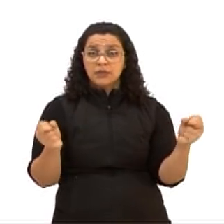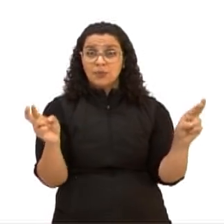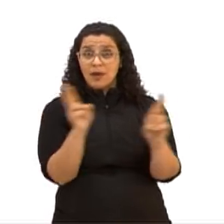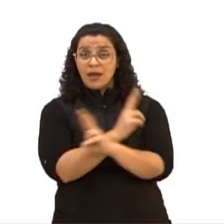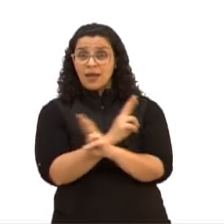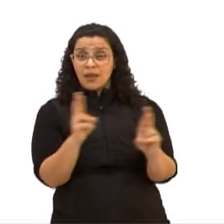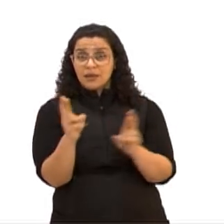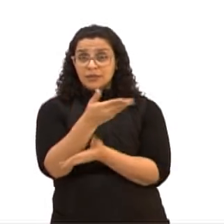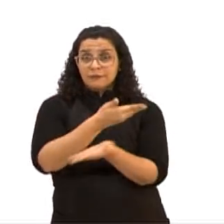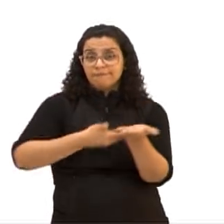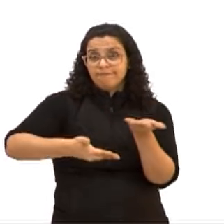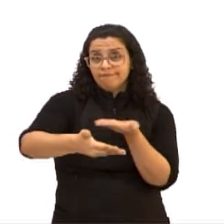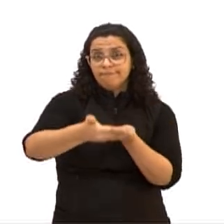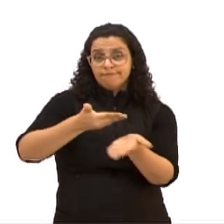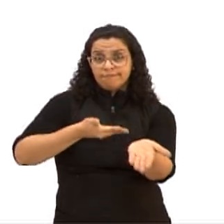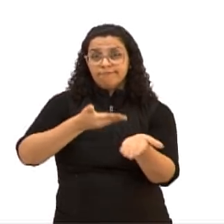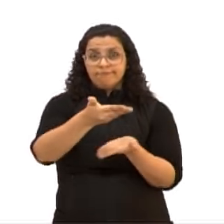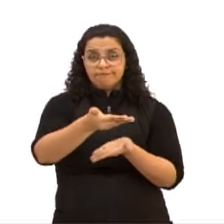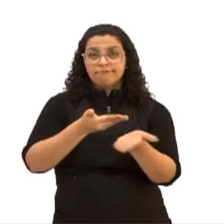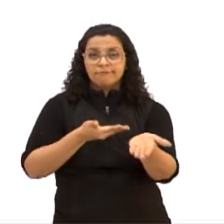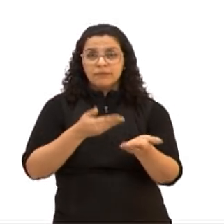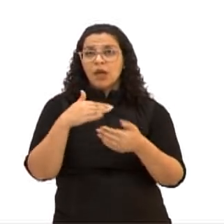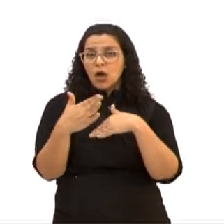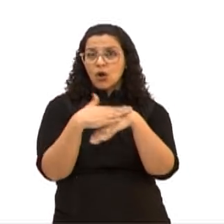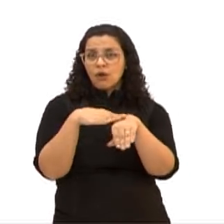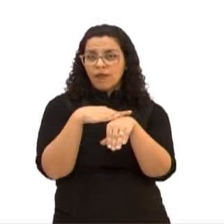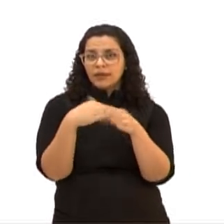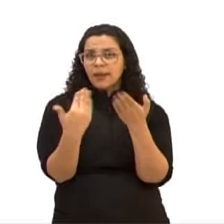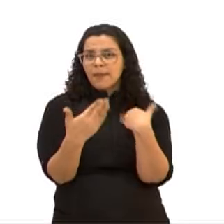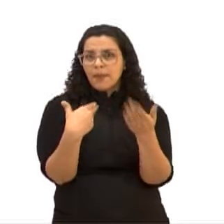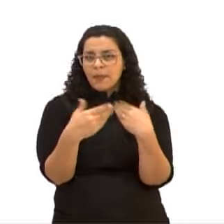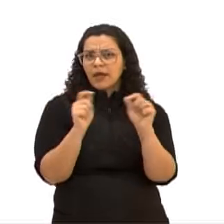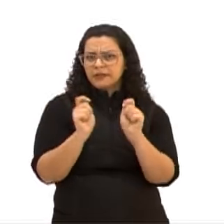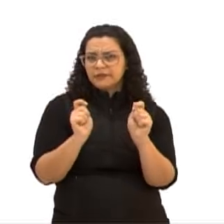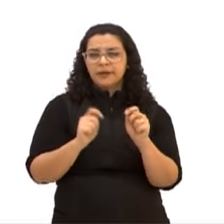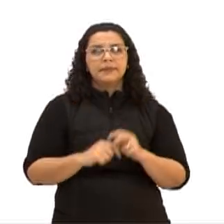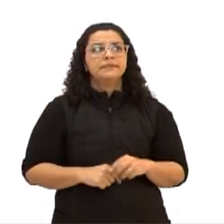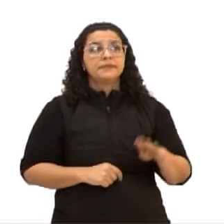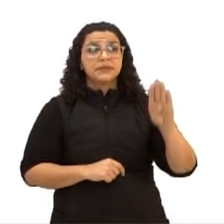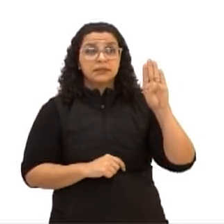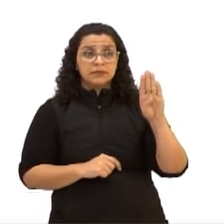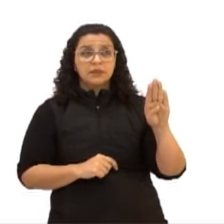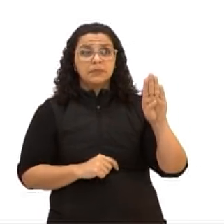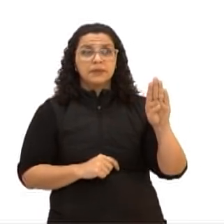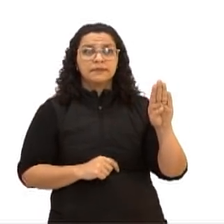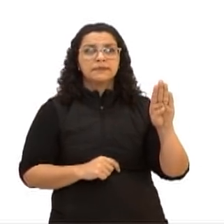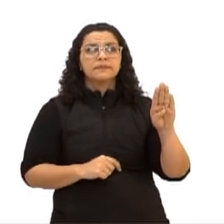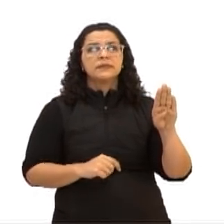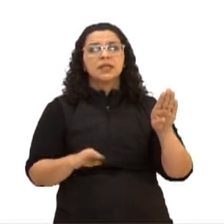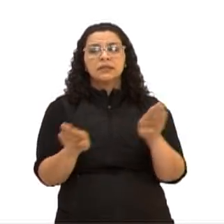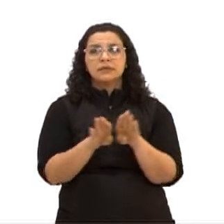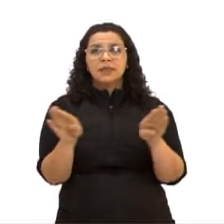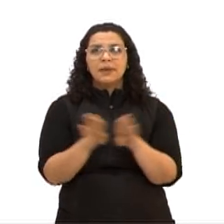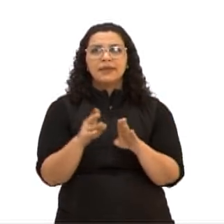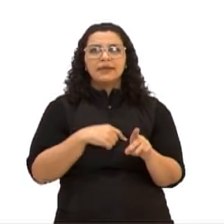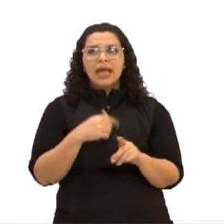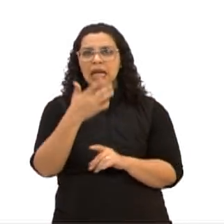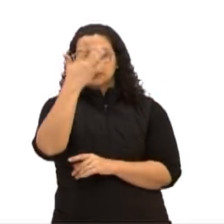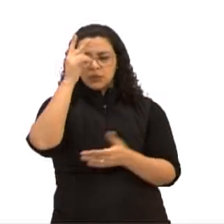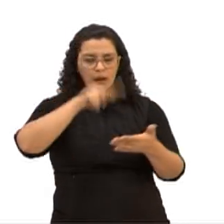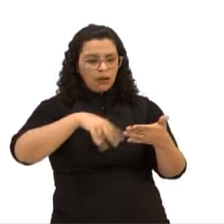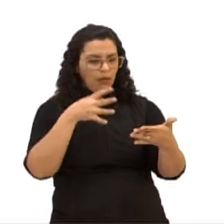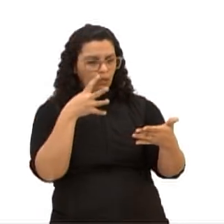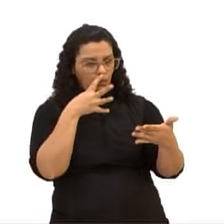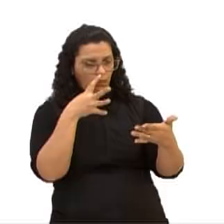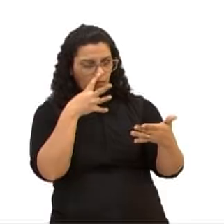uma interlocução, né? Uma conversa, permite essa conversa. Letra B, que entretém